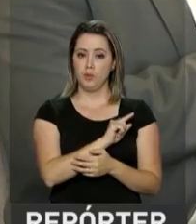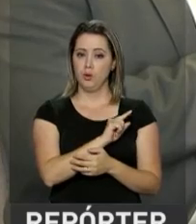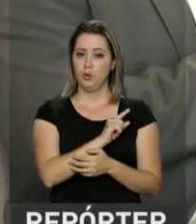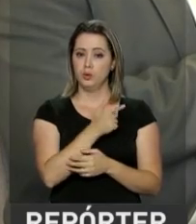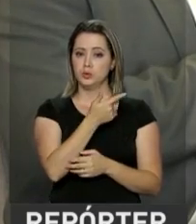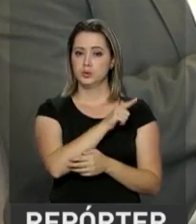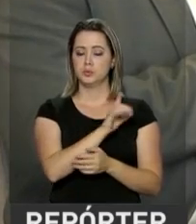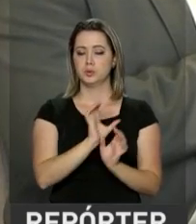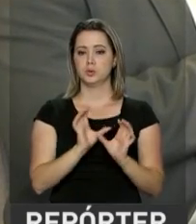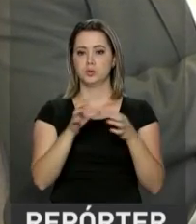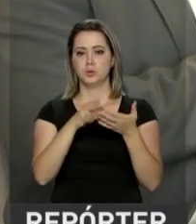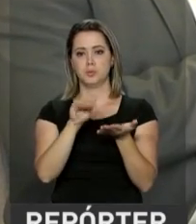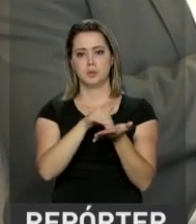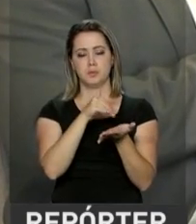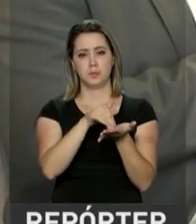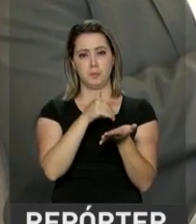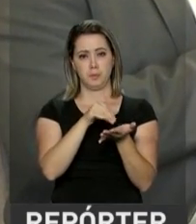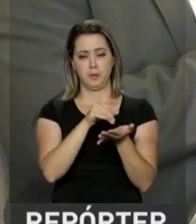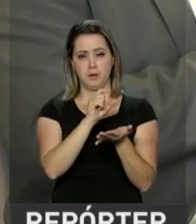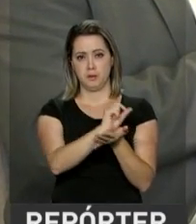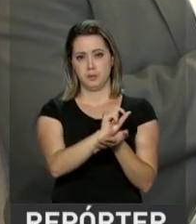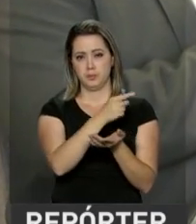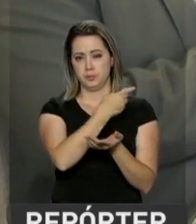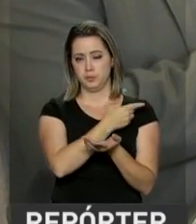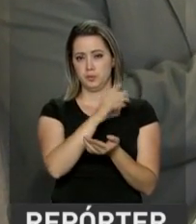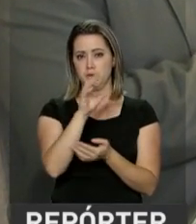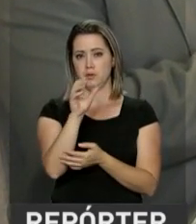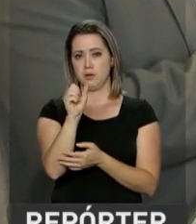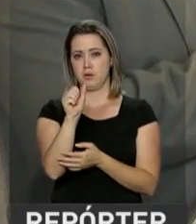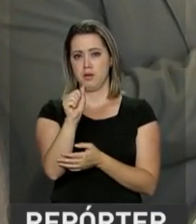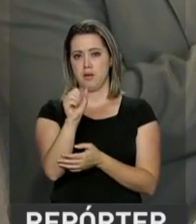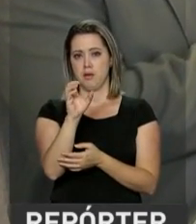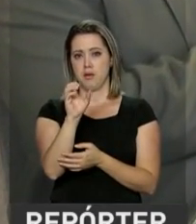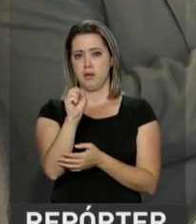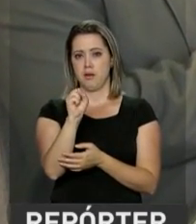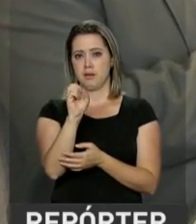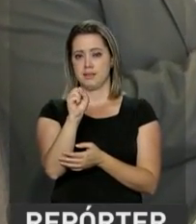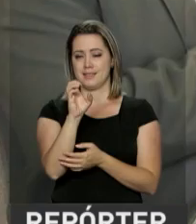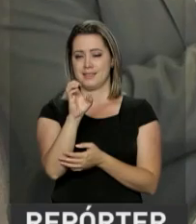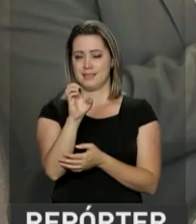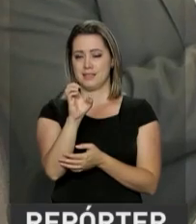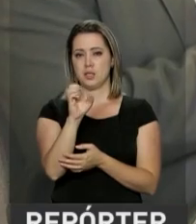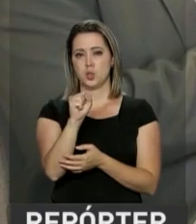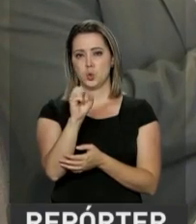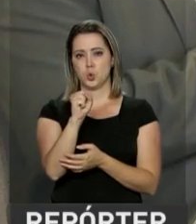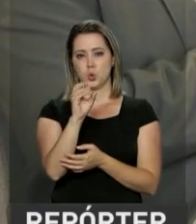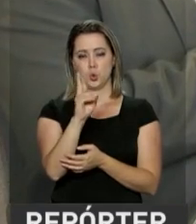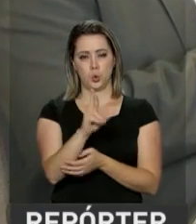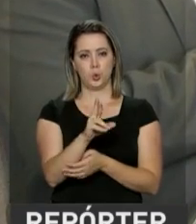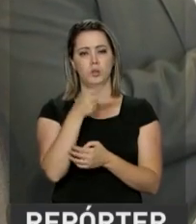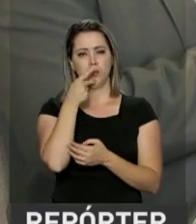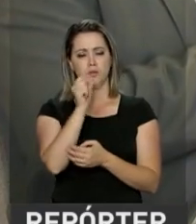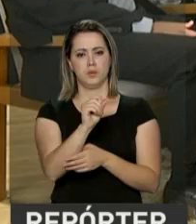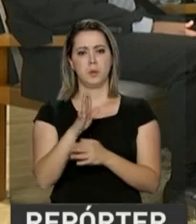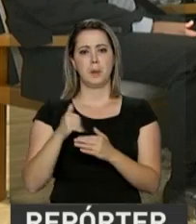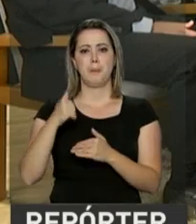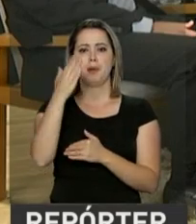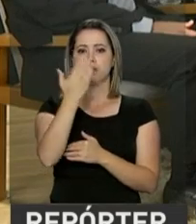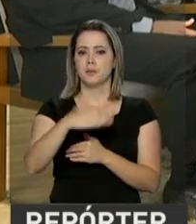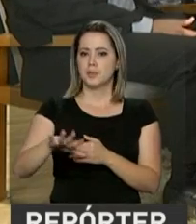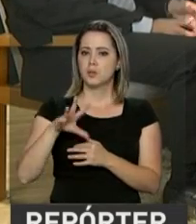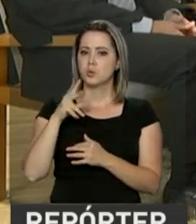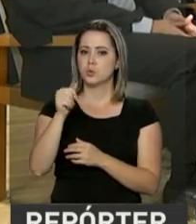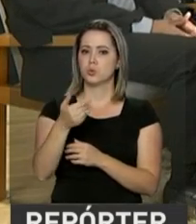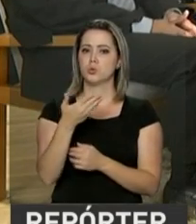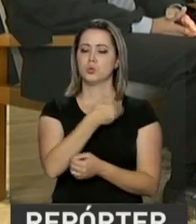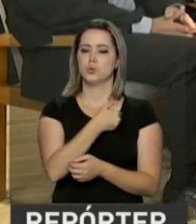especial do Ministério do planejamento desenvolvimento e gestão Arnaldo Barbosa de Lima Júnior lembrou que mais da metade de tudo